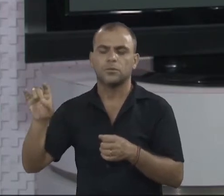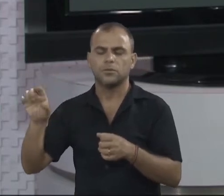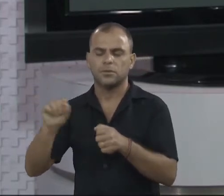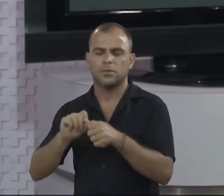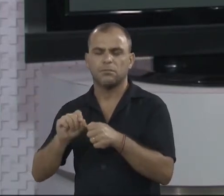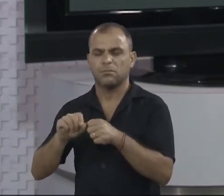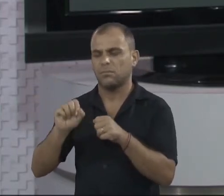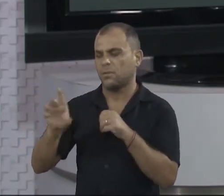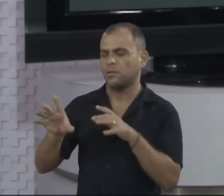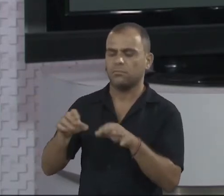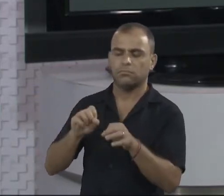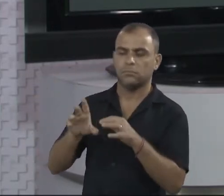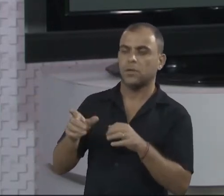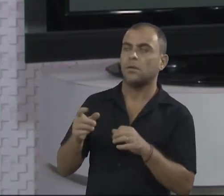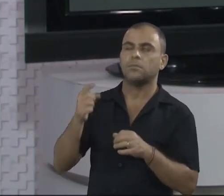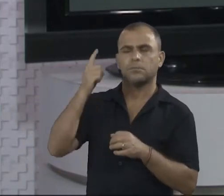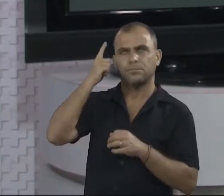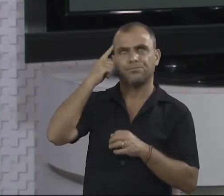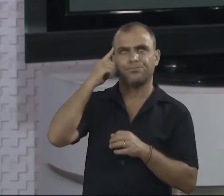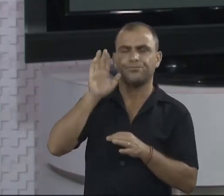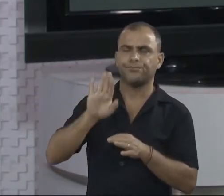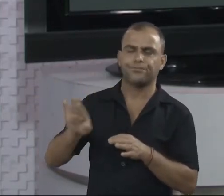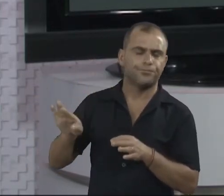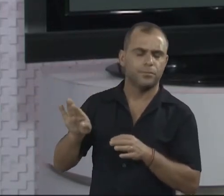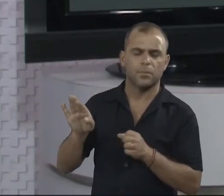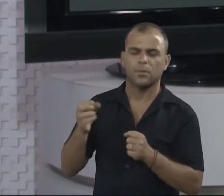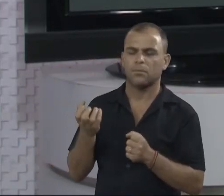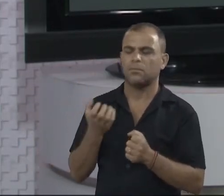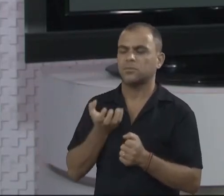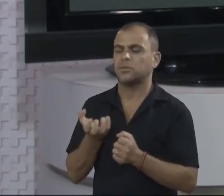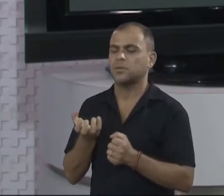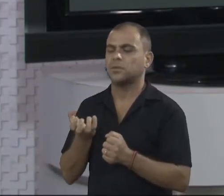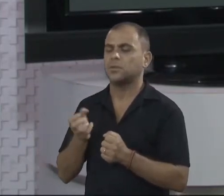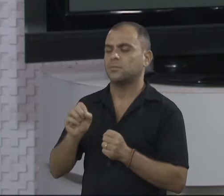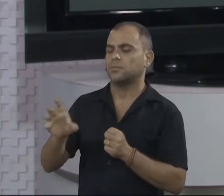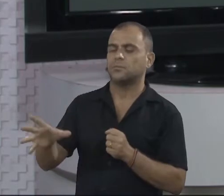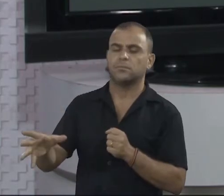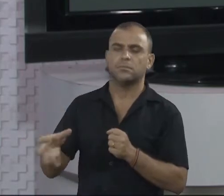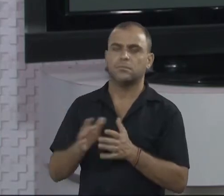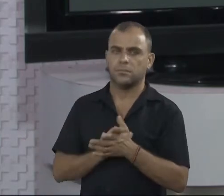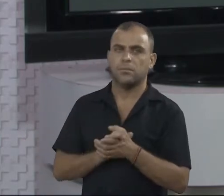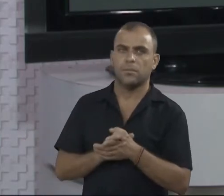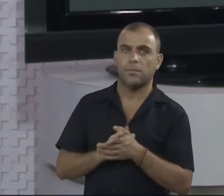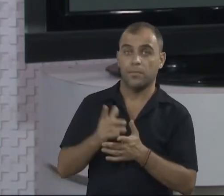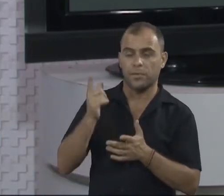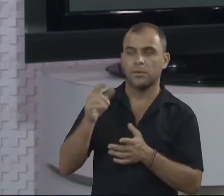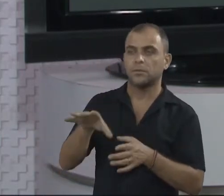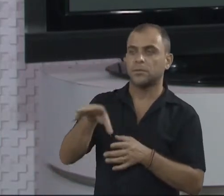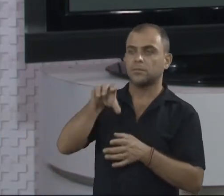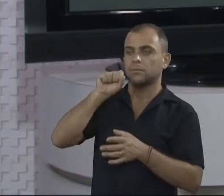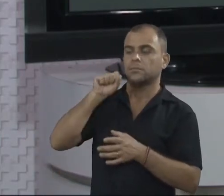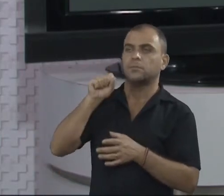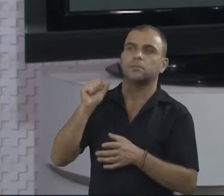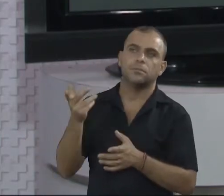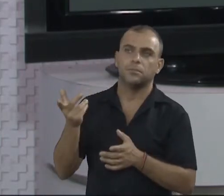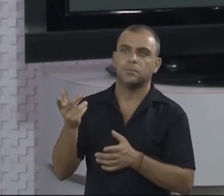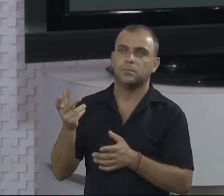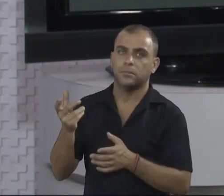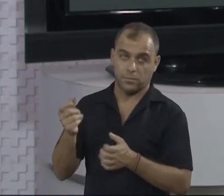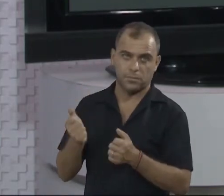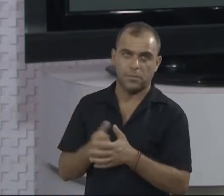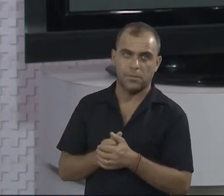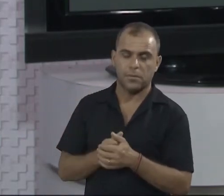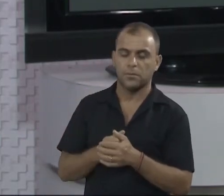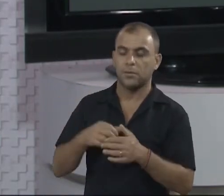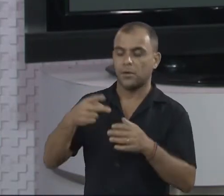ele é involuntário, eu não preciso pensar, eu nem preciso querer fazer, que ele faz sozinho, tá? O sistema nervoso periférico